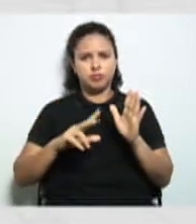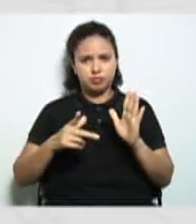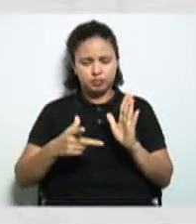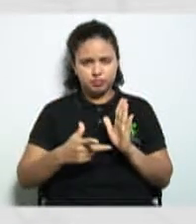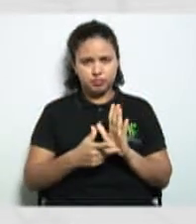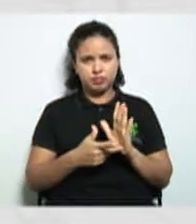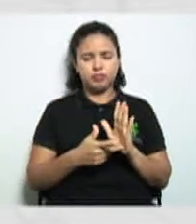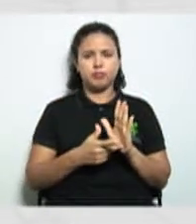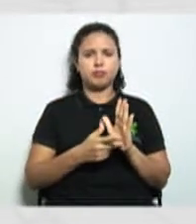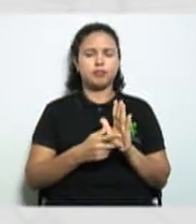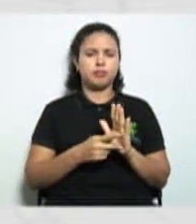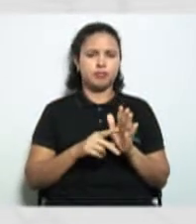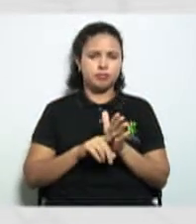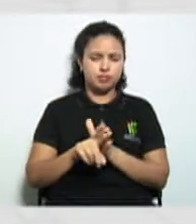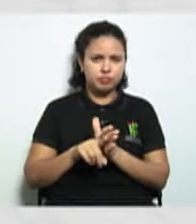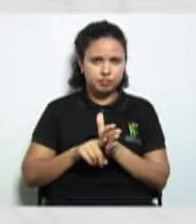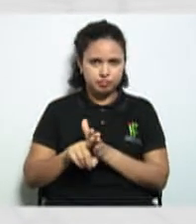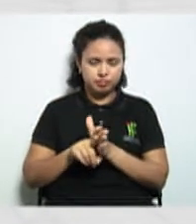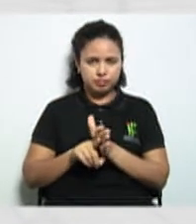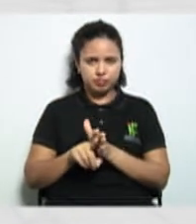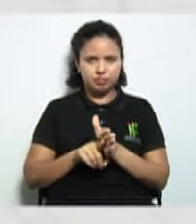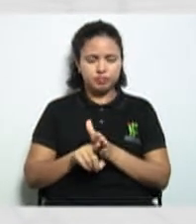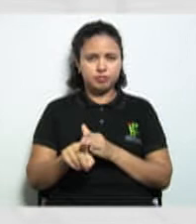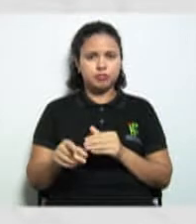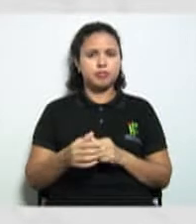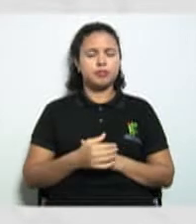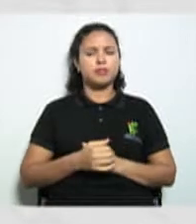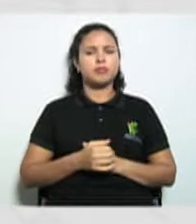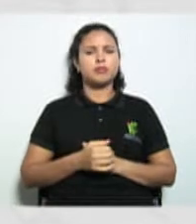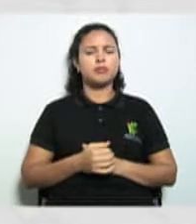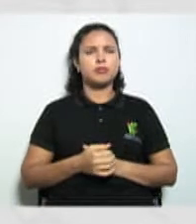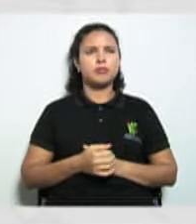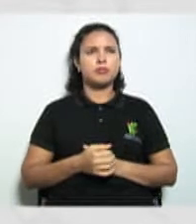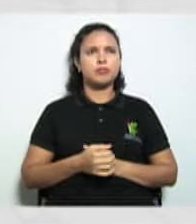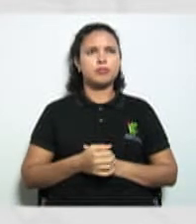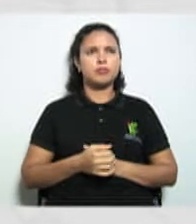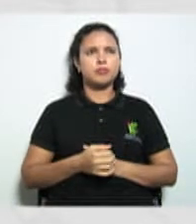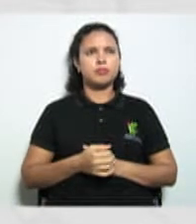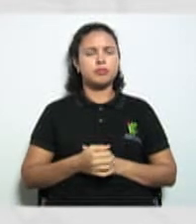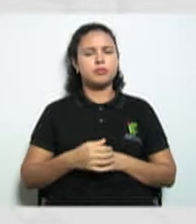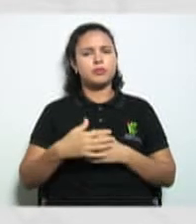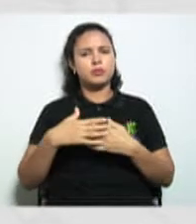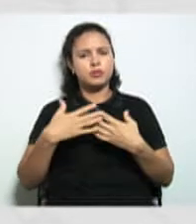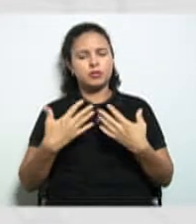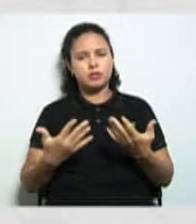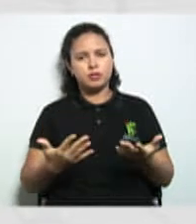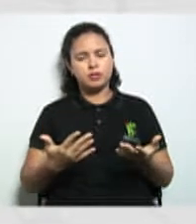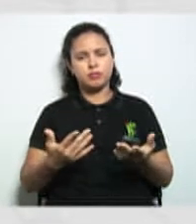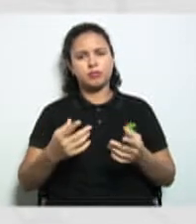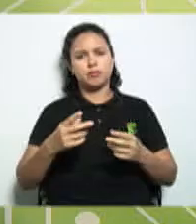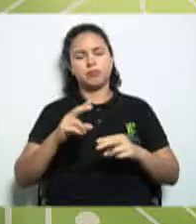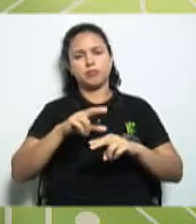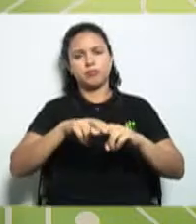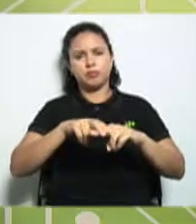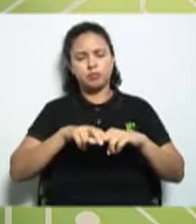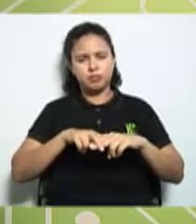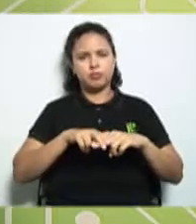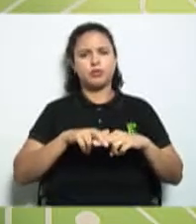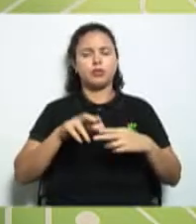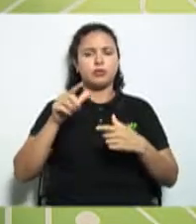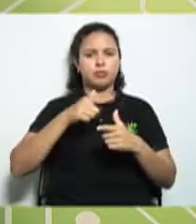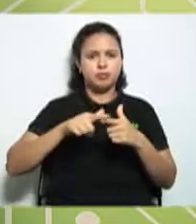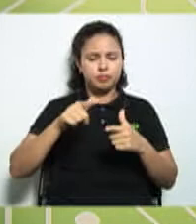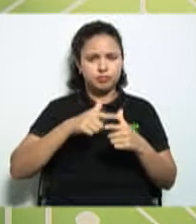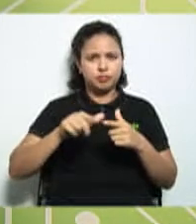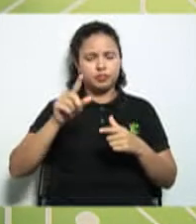pesquisa e para que ele serve. Então, por isso que o meu problema é